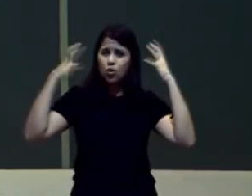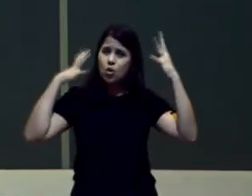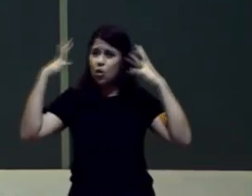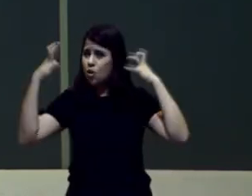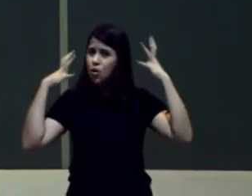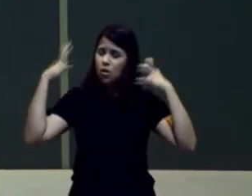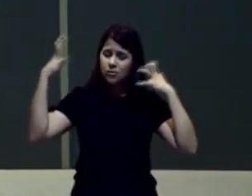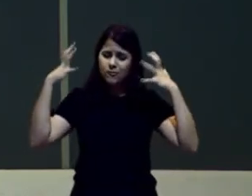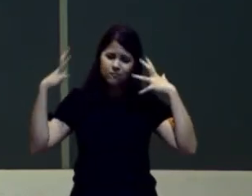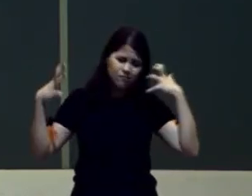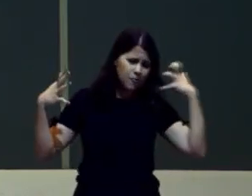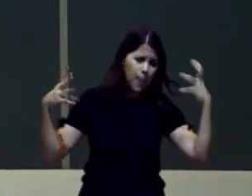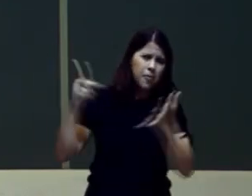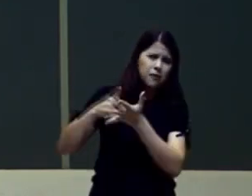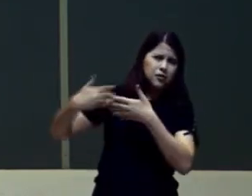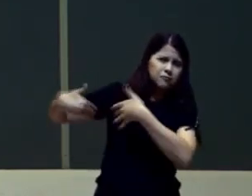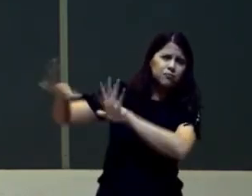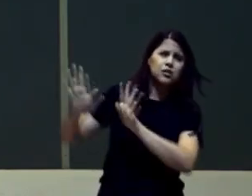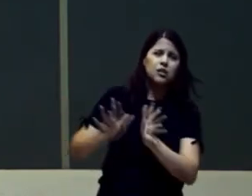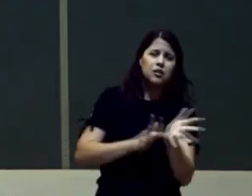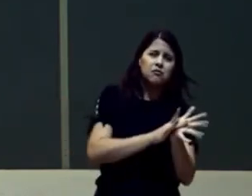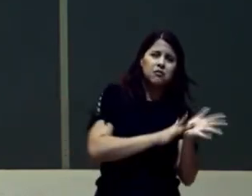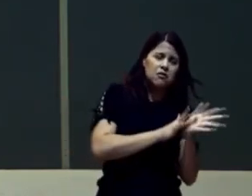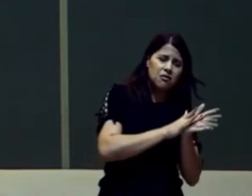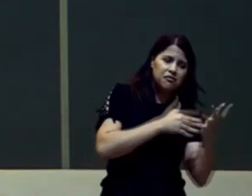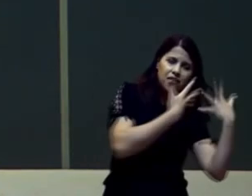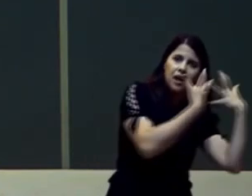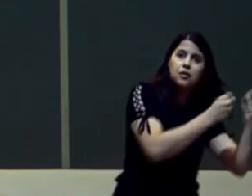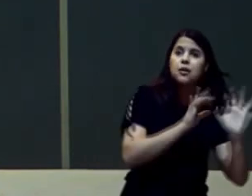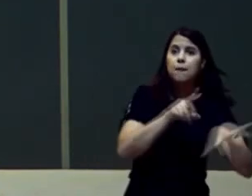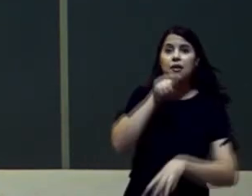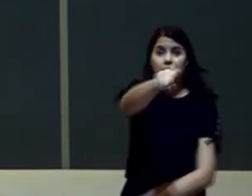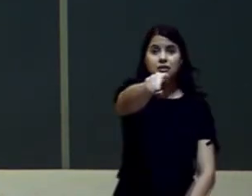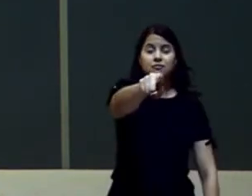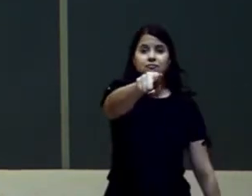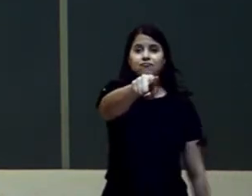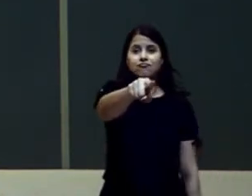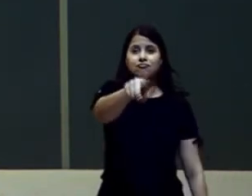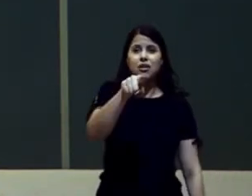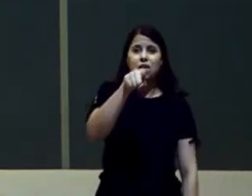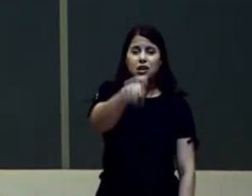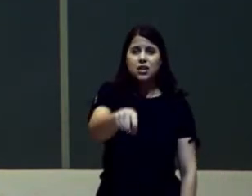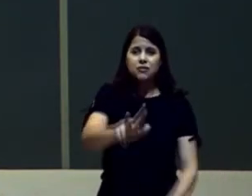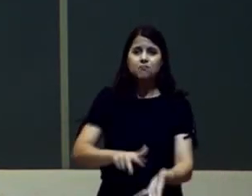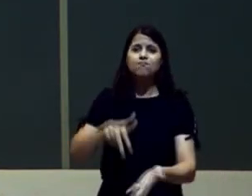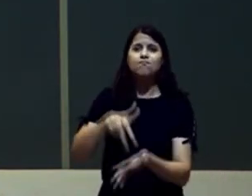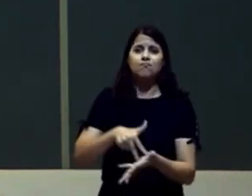dar ouvidos à verdade, entregando-se às fábulas. Mas você, seja sóbrio em todas as